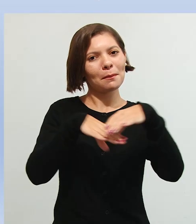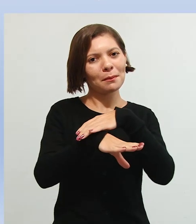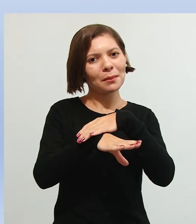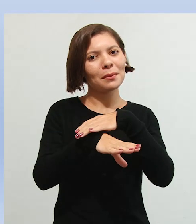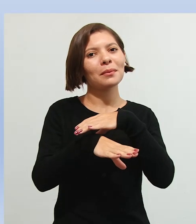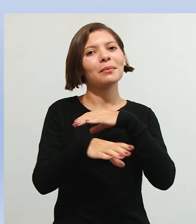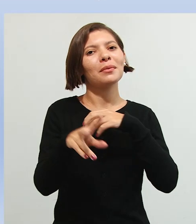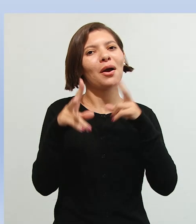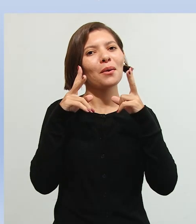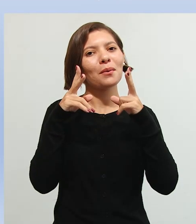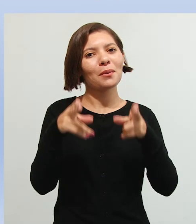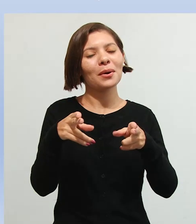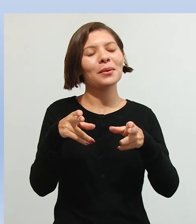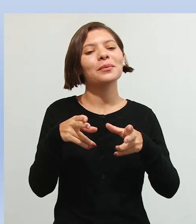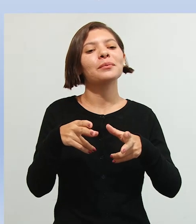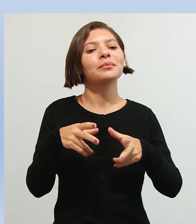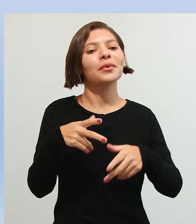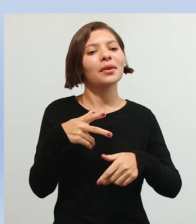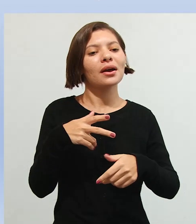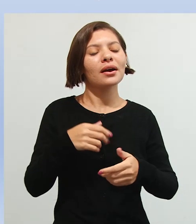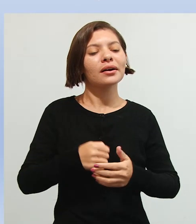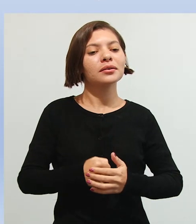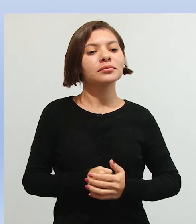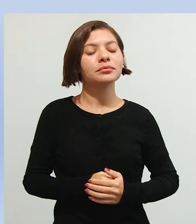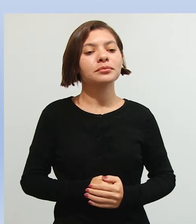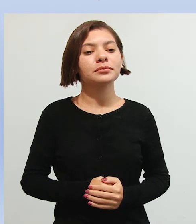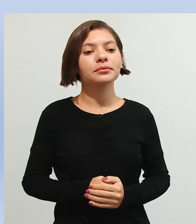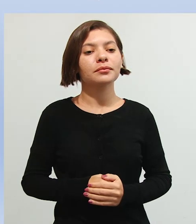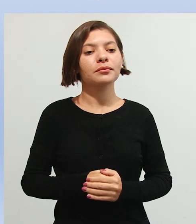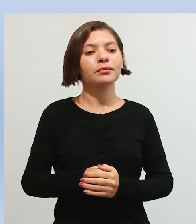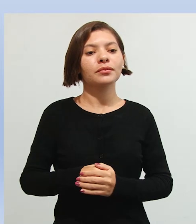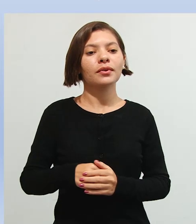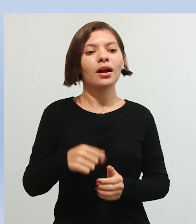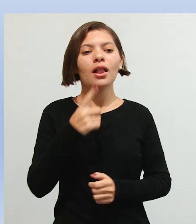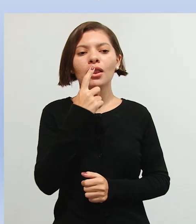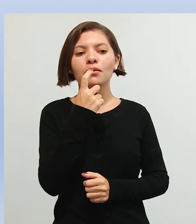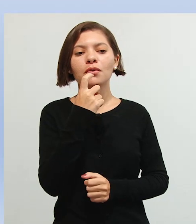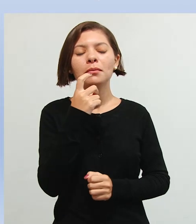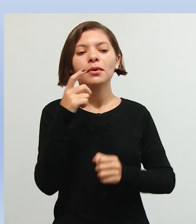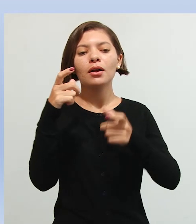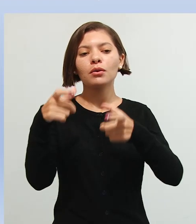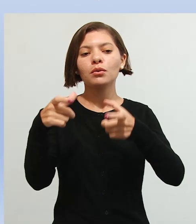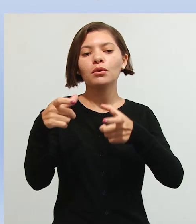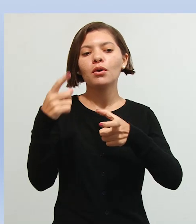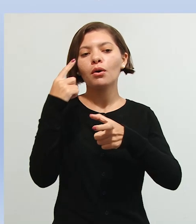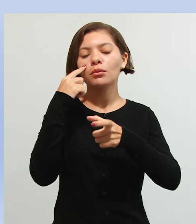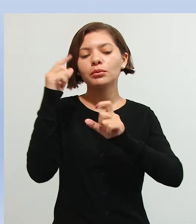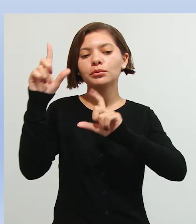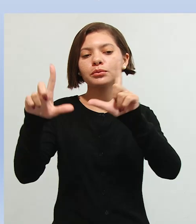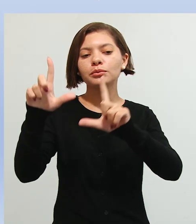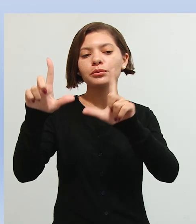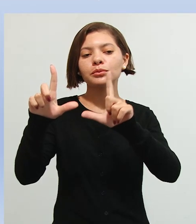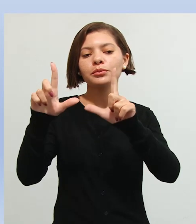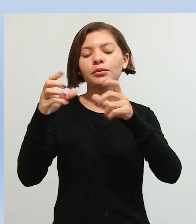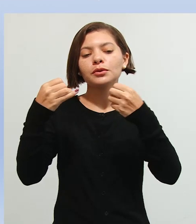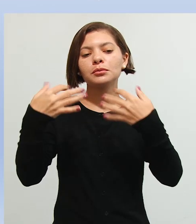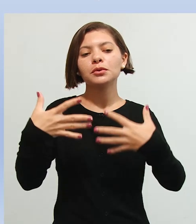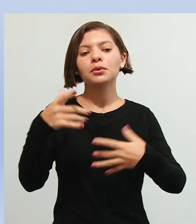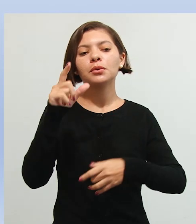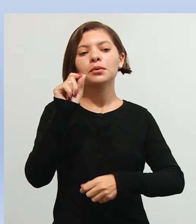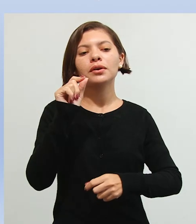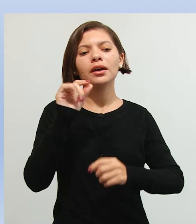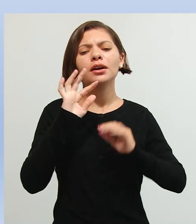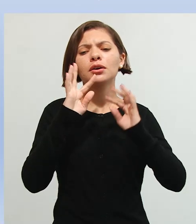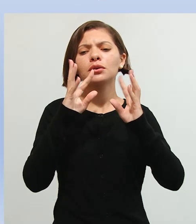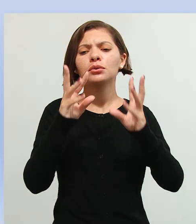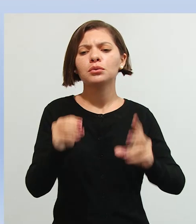E Reggio Emílio fica exatamente nessa região que está em vermelho. E Malaguzzi dizia o seguinte, que